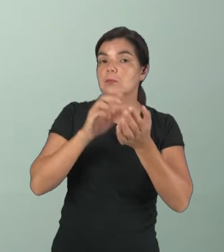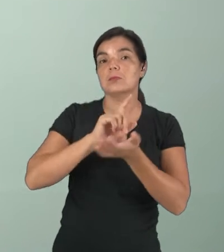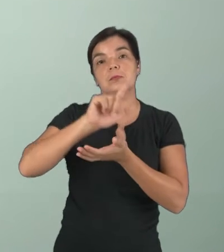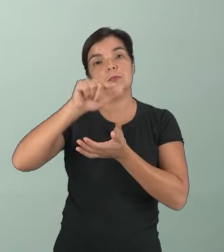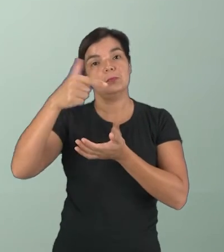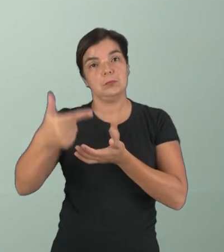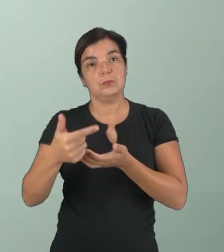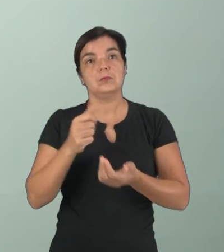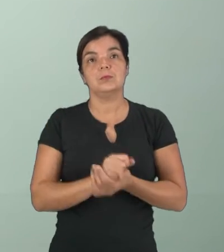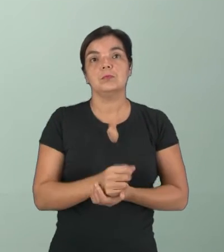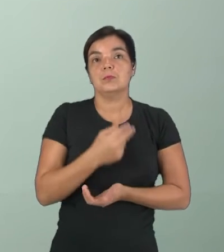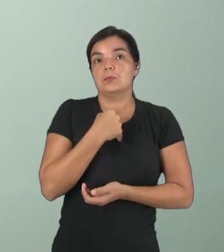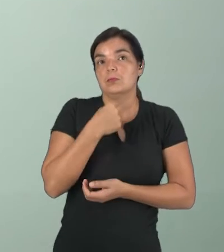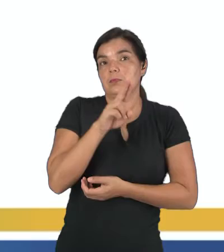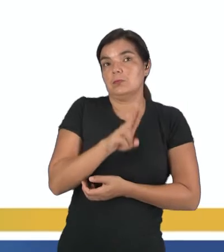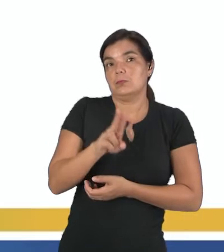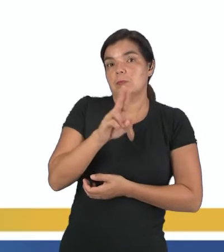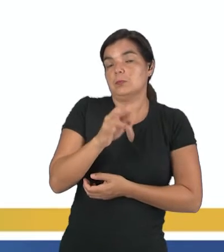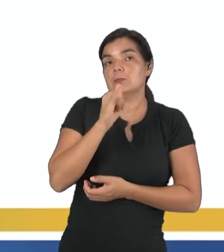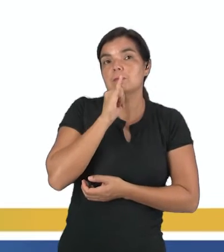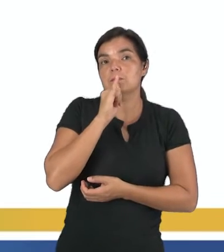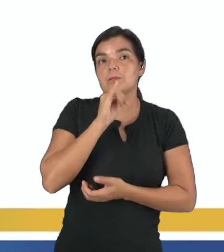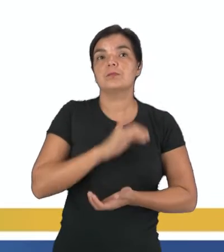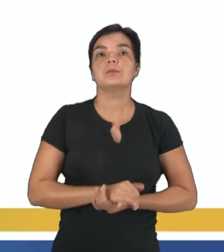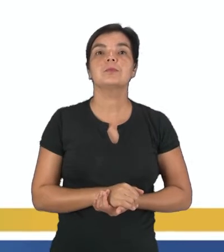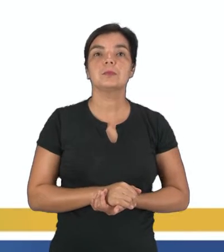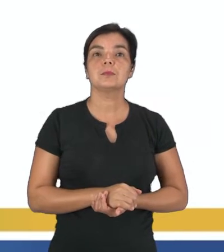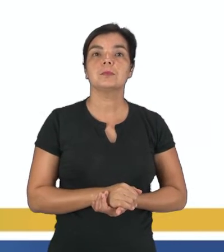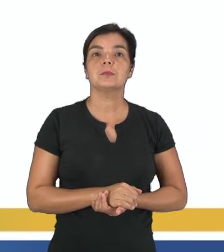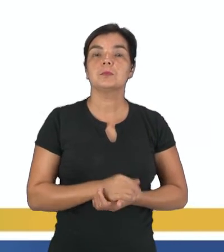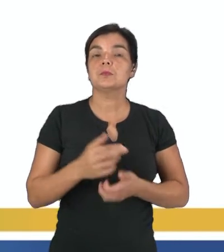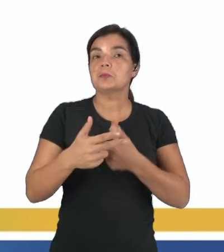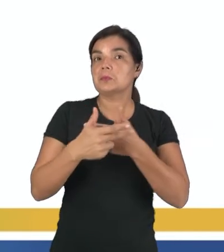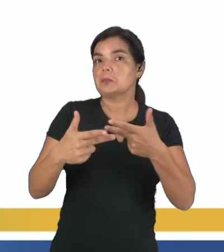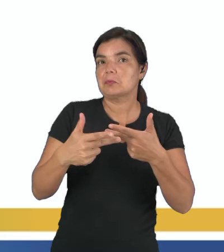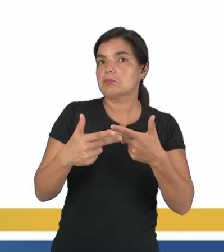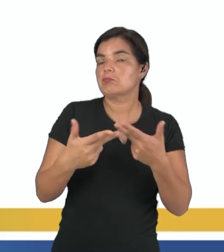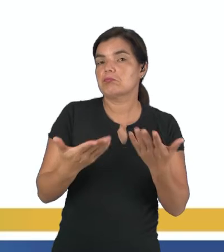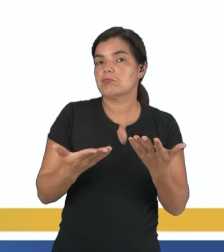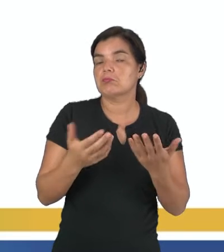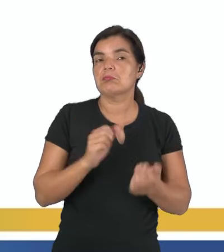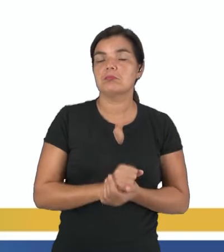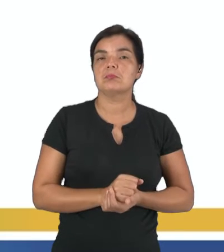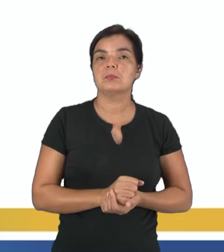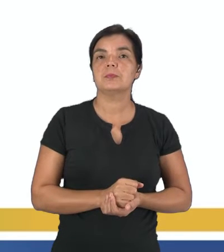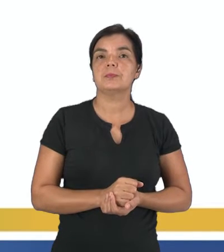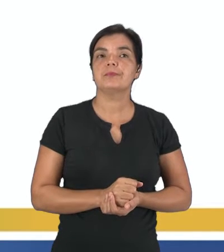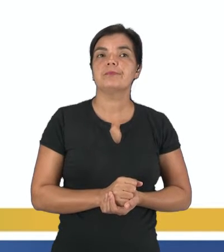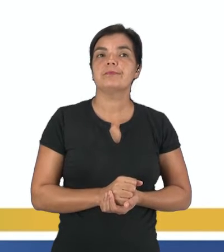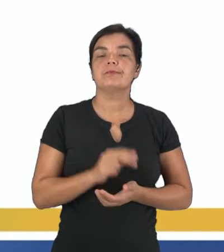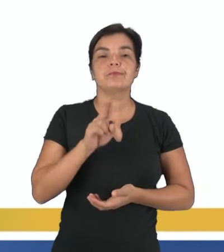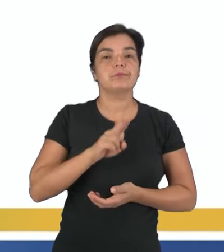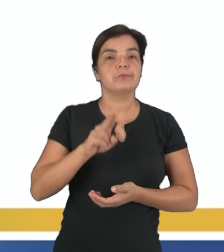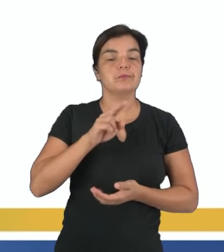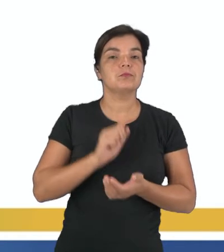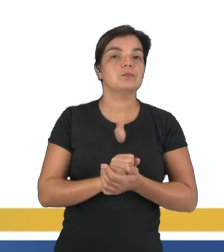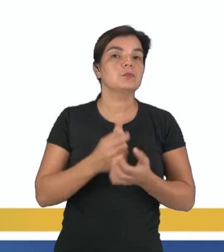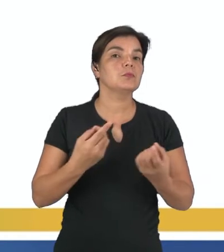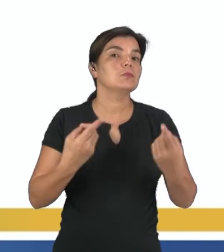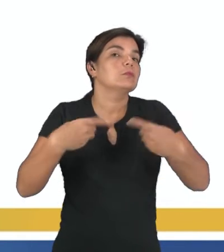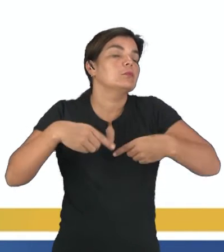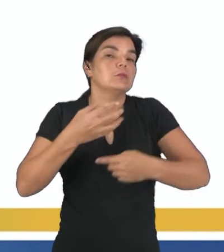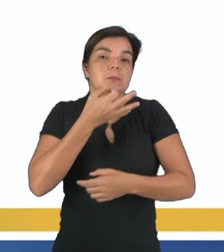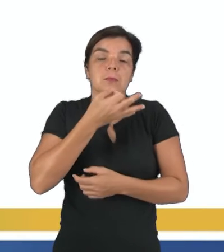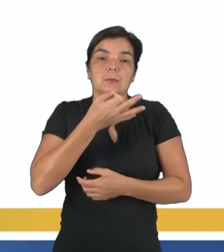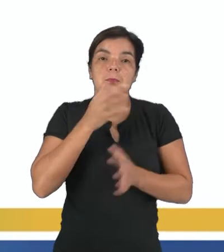outros. Então, eu não posso utilizar, por exemplo, algo clichê, como, por exemplo, eu utilizei, contra fatos não há argumento, eu